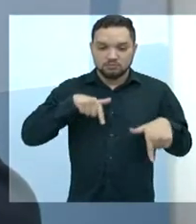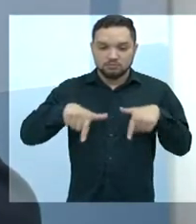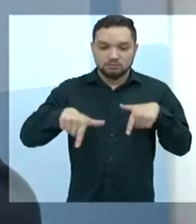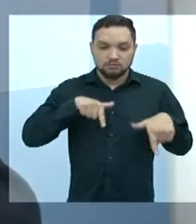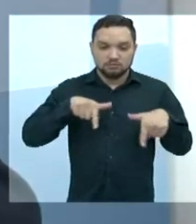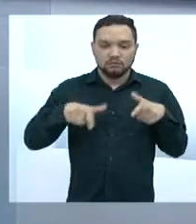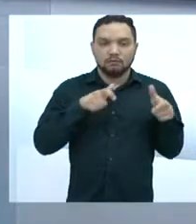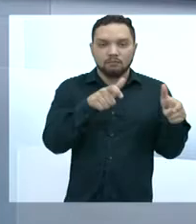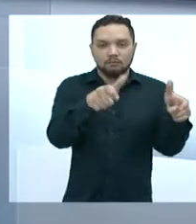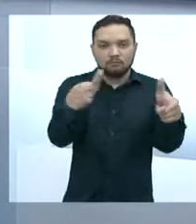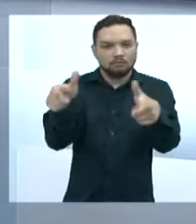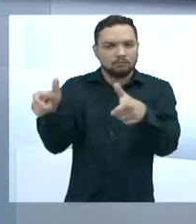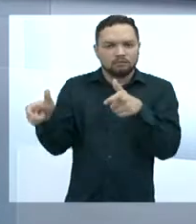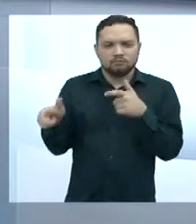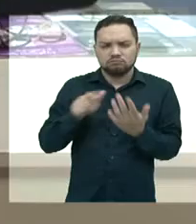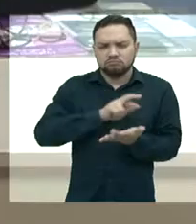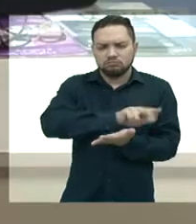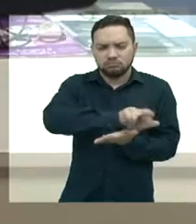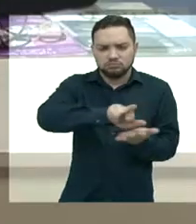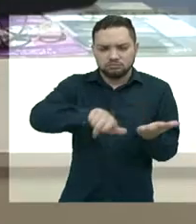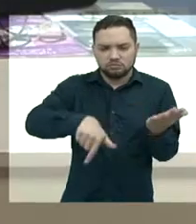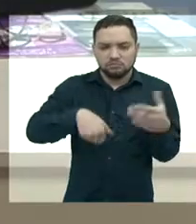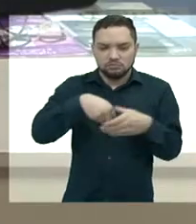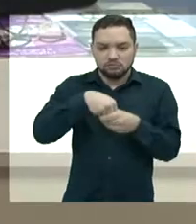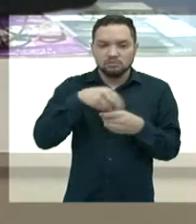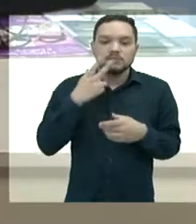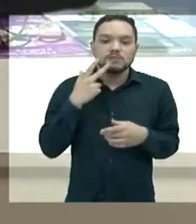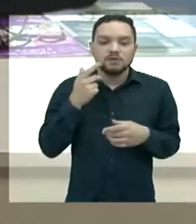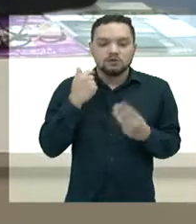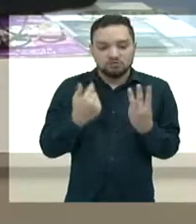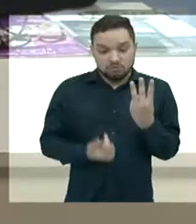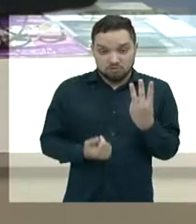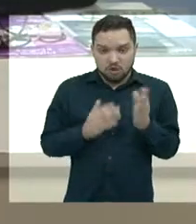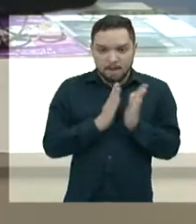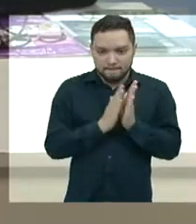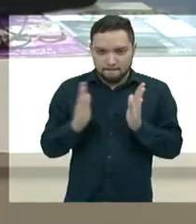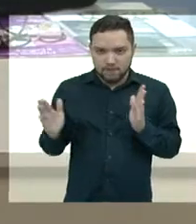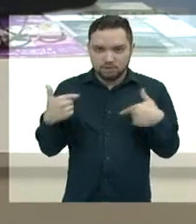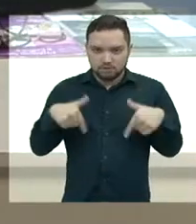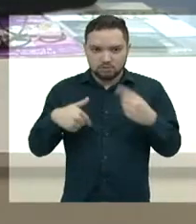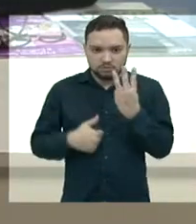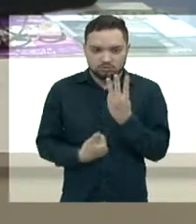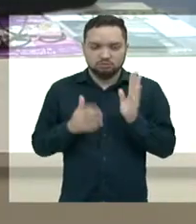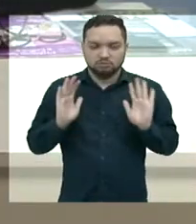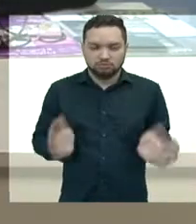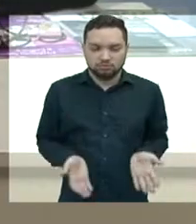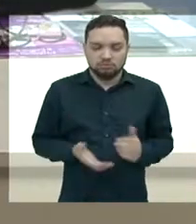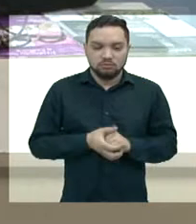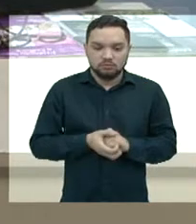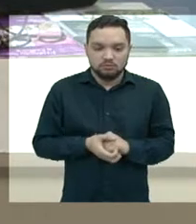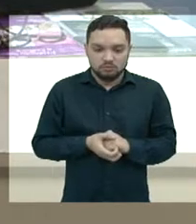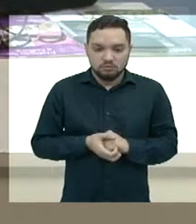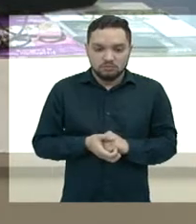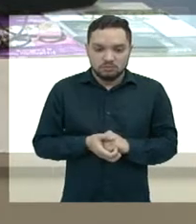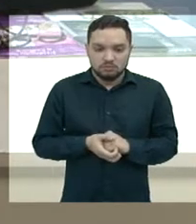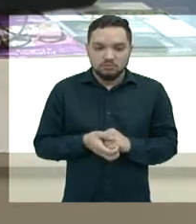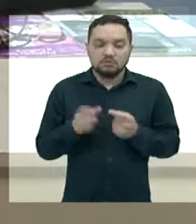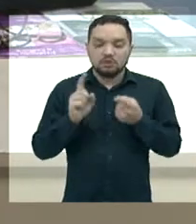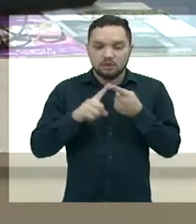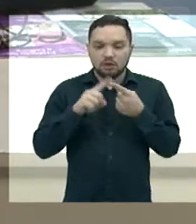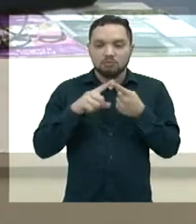vários bairros da cidade, já durante 3 mandatos parlamentares, tem ligações com municípios do